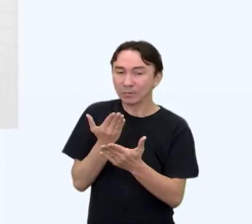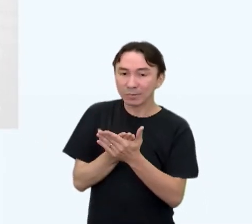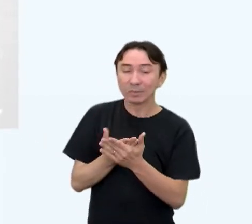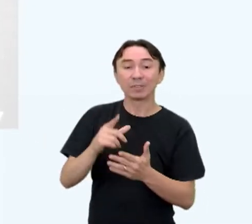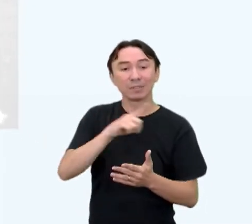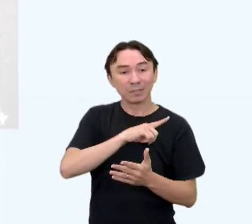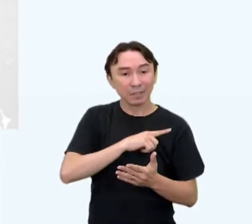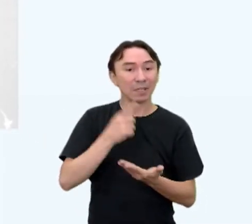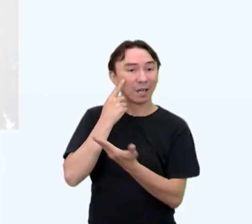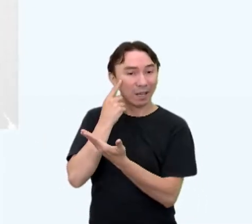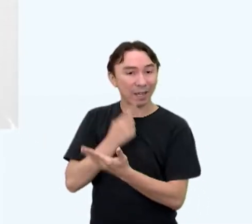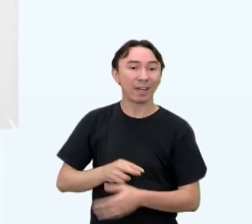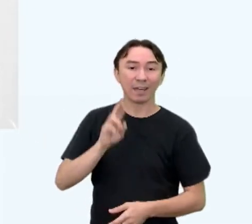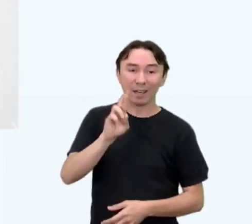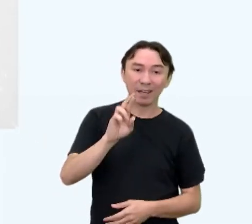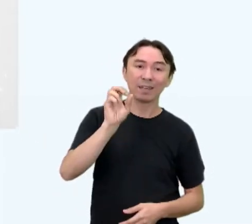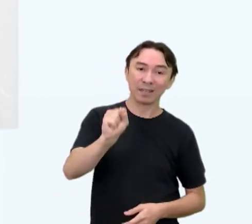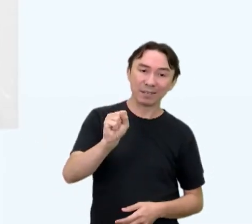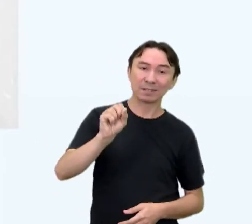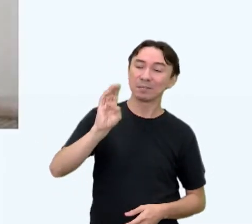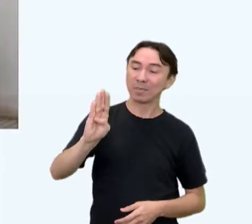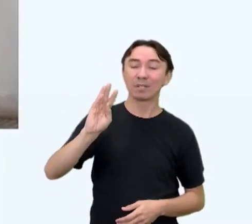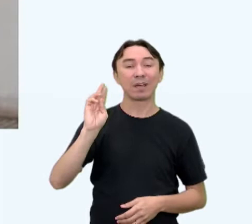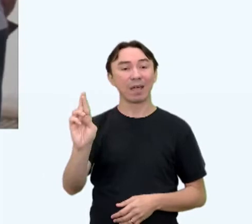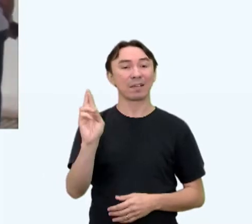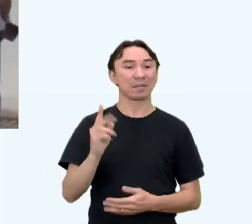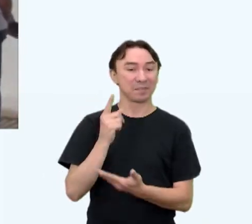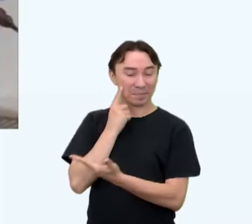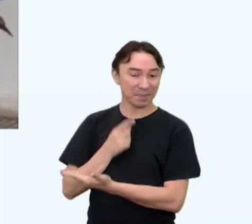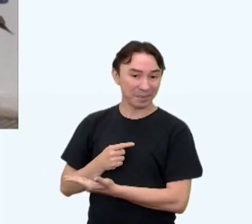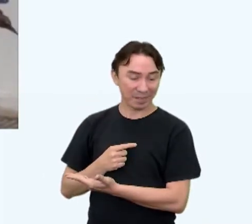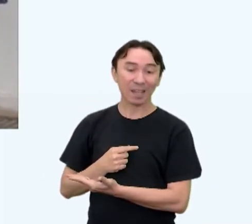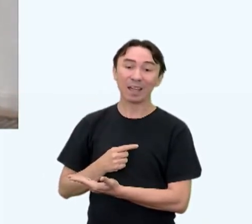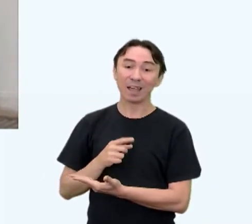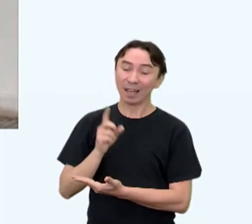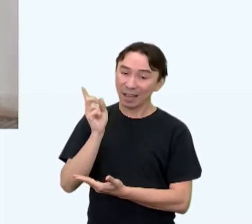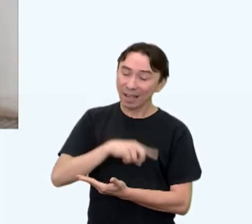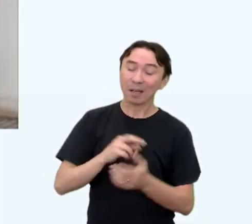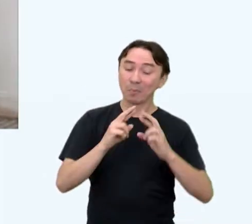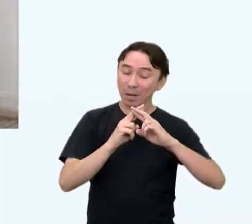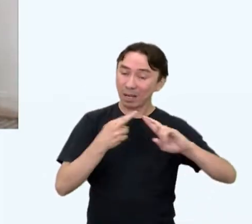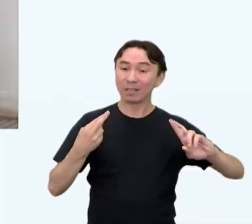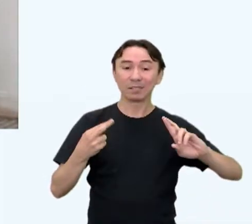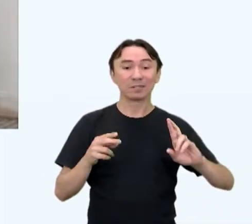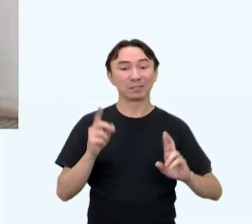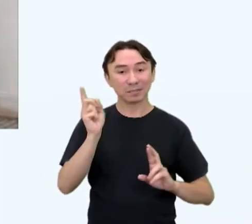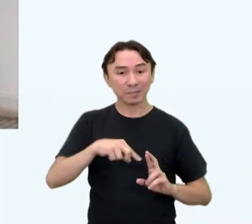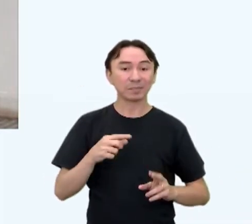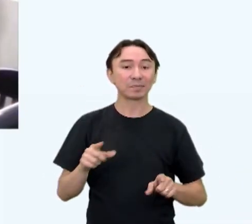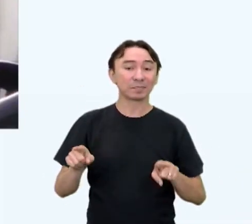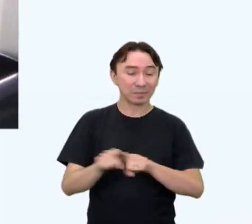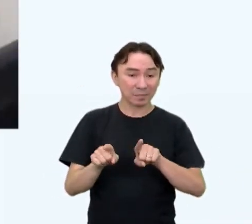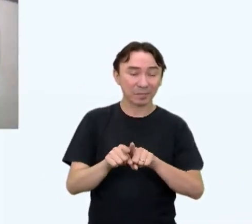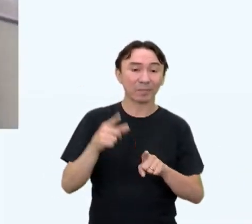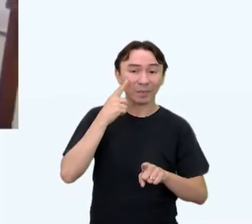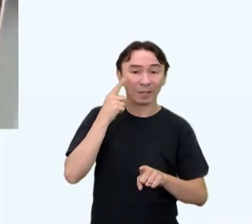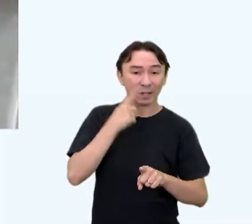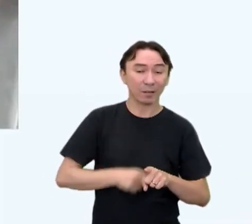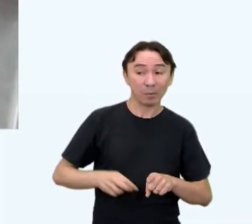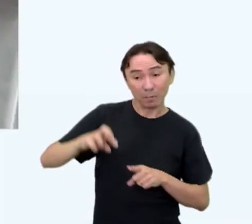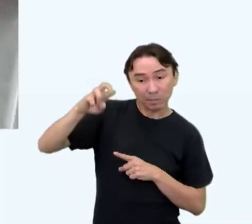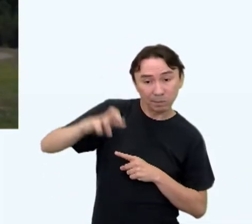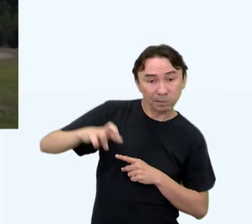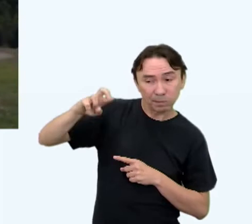Sismográfica Brasileira. Uma das instituições que compõem a rede é o Observatório Nacional, unidade